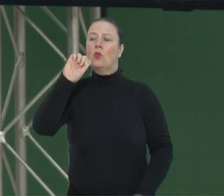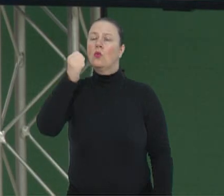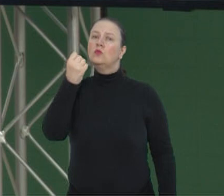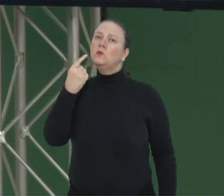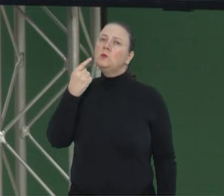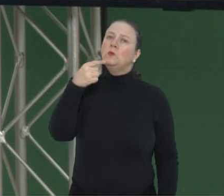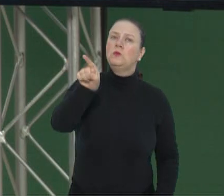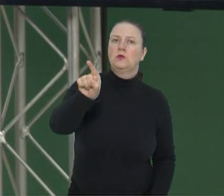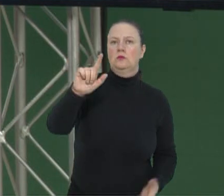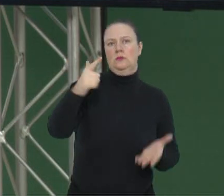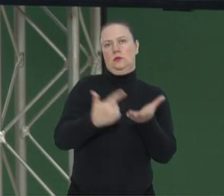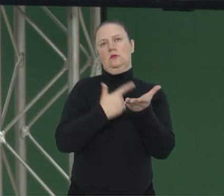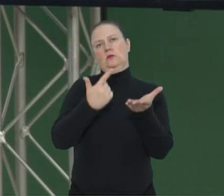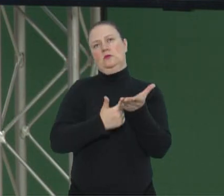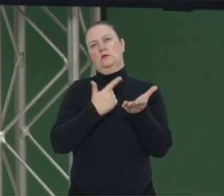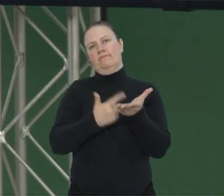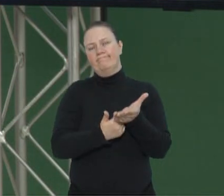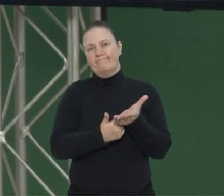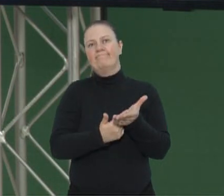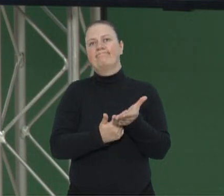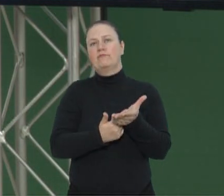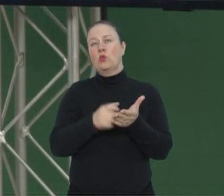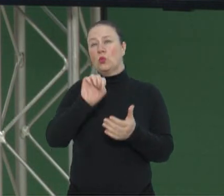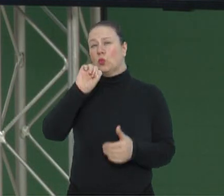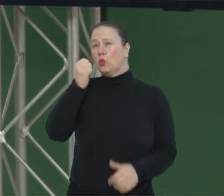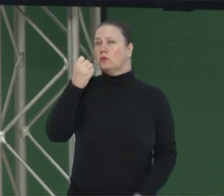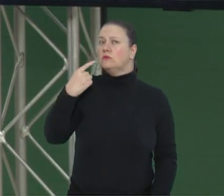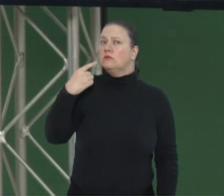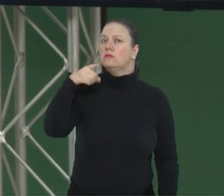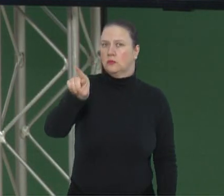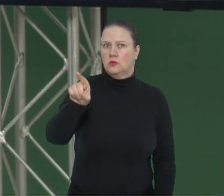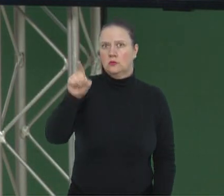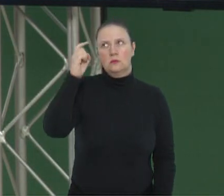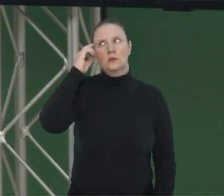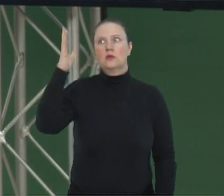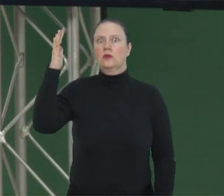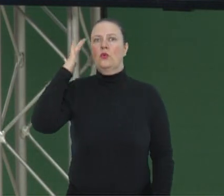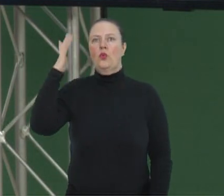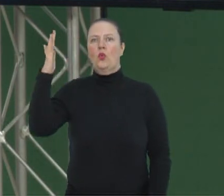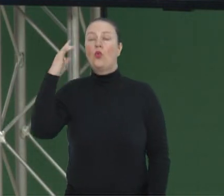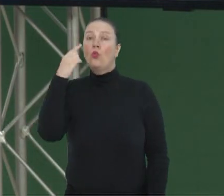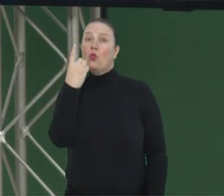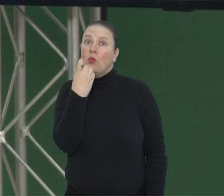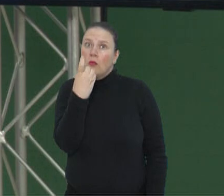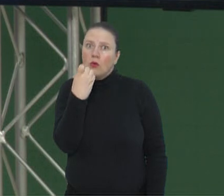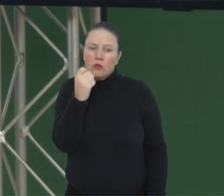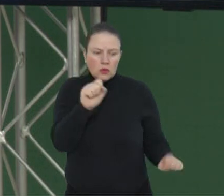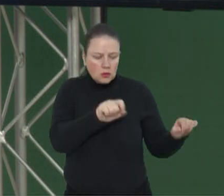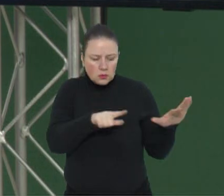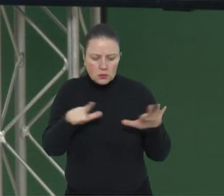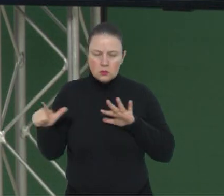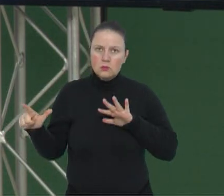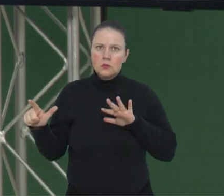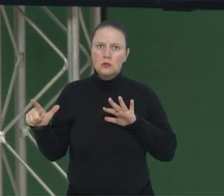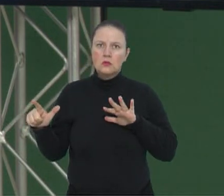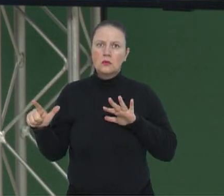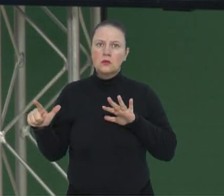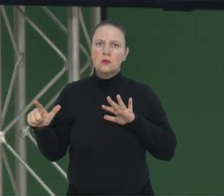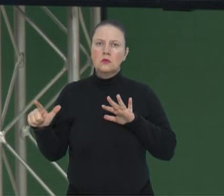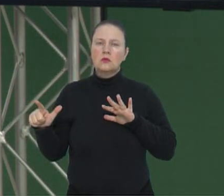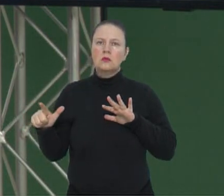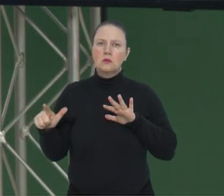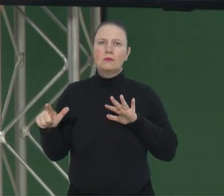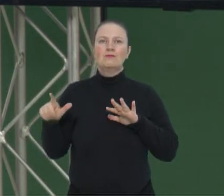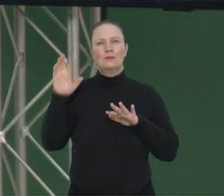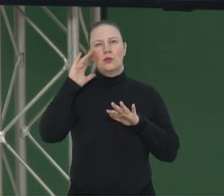número, né, tão esperado aí, 8.000 cópias, pensem, uma semana, né? Medio milhão de